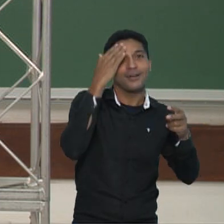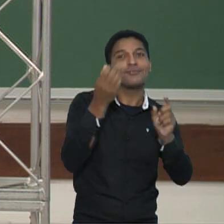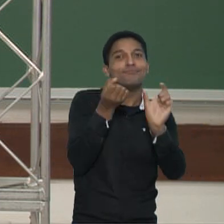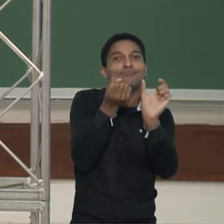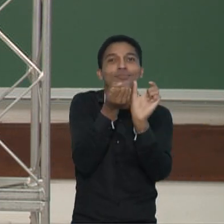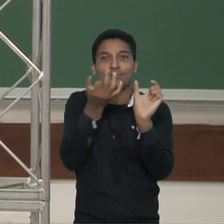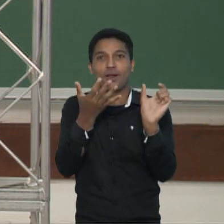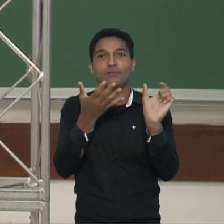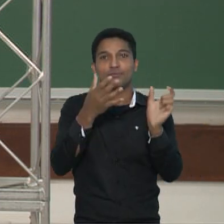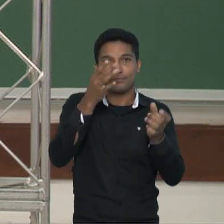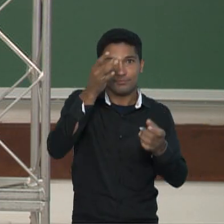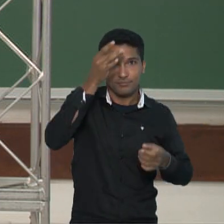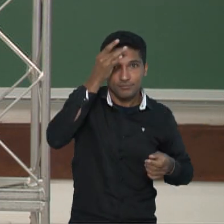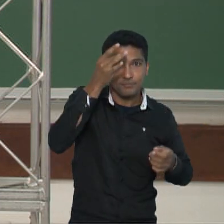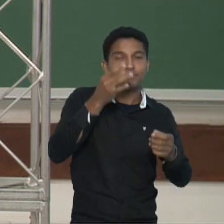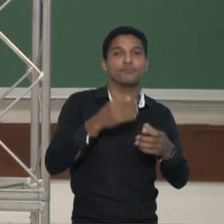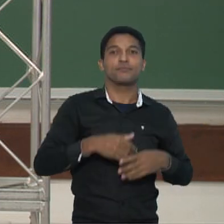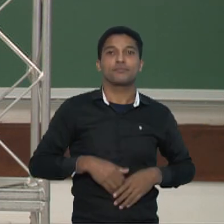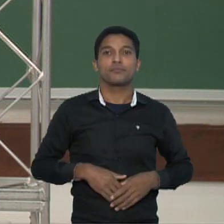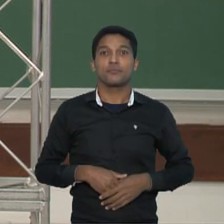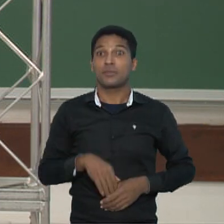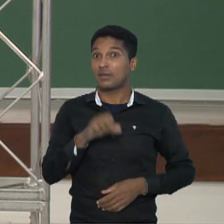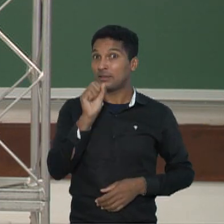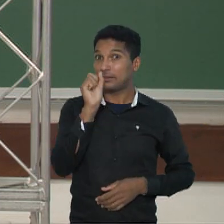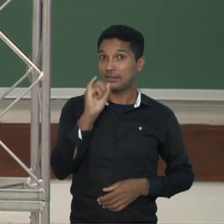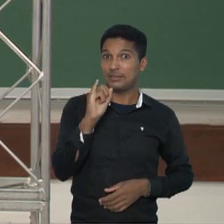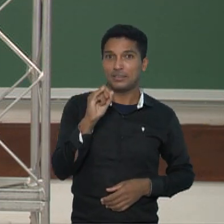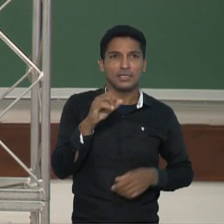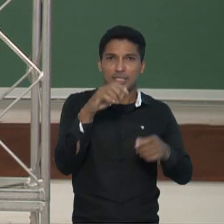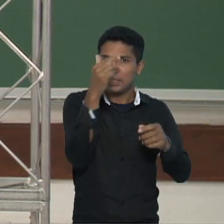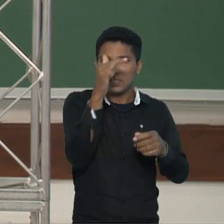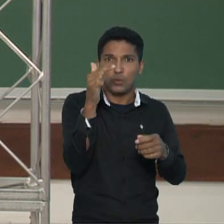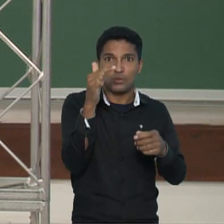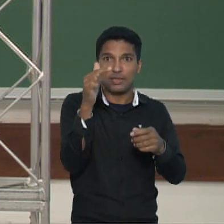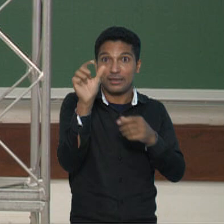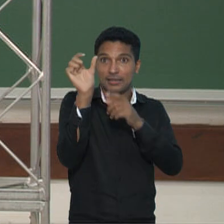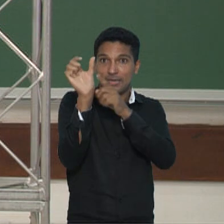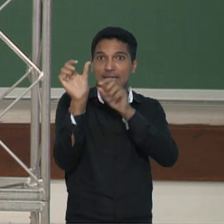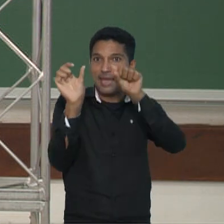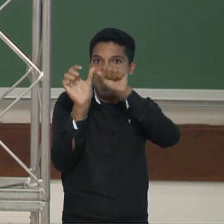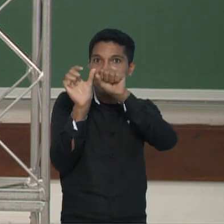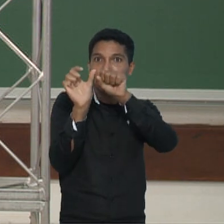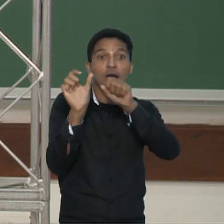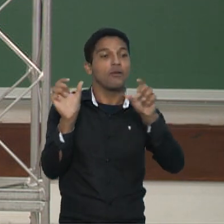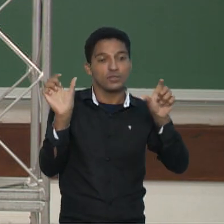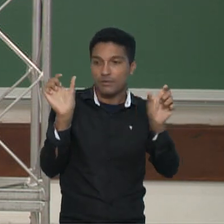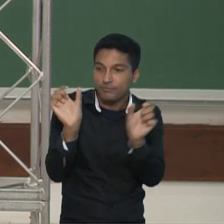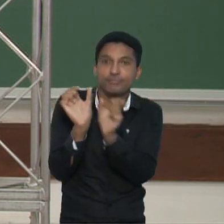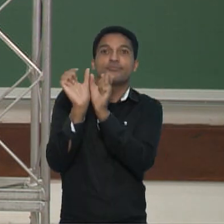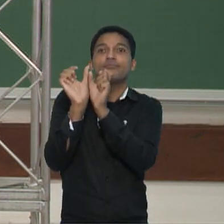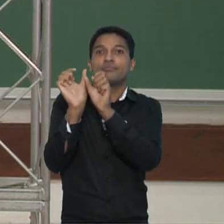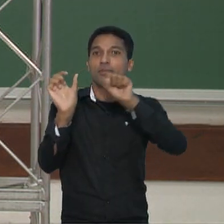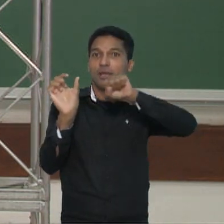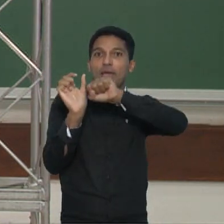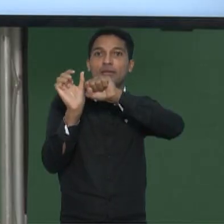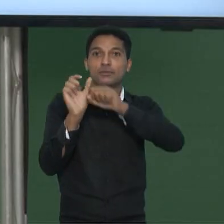corretamente. Aquelas que não estiverem, vocês apenas vão colocar o S. Vamos ao exercício? Olha